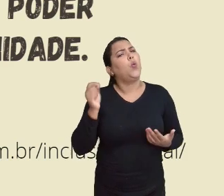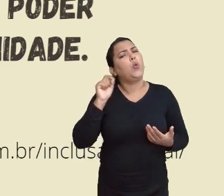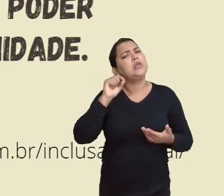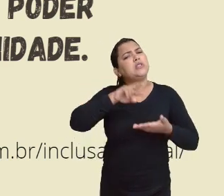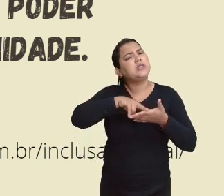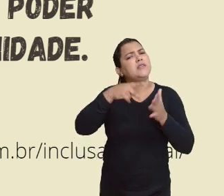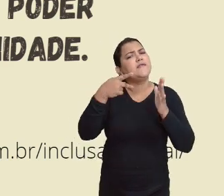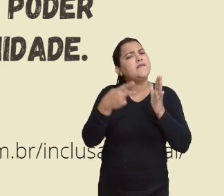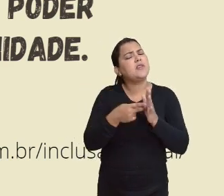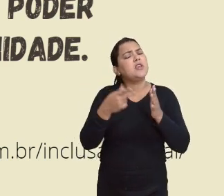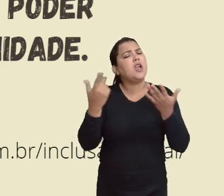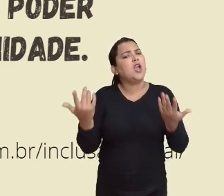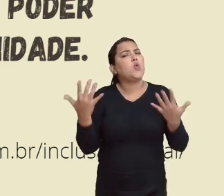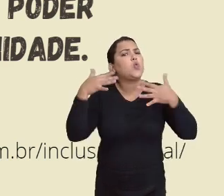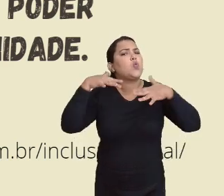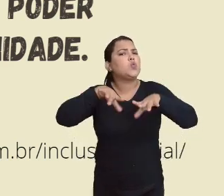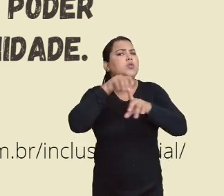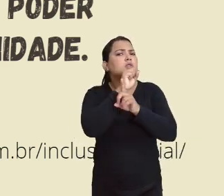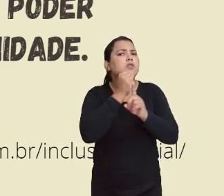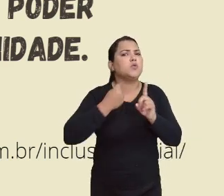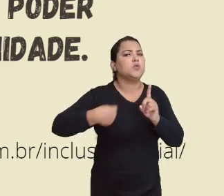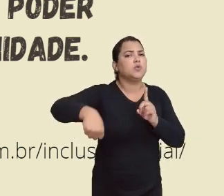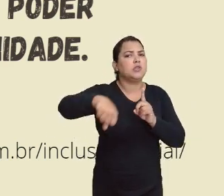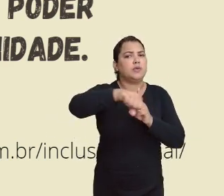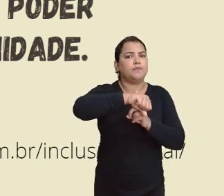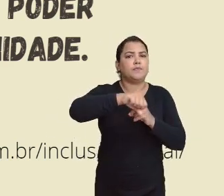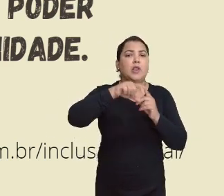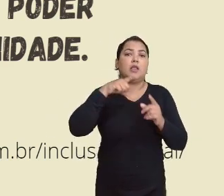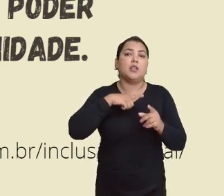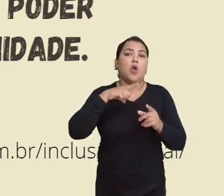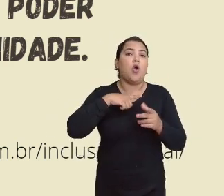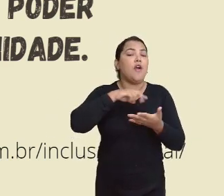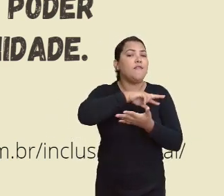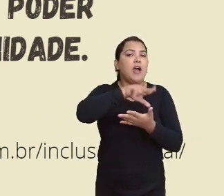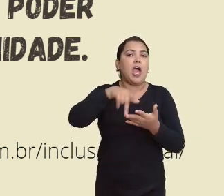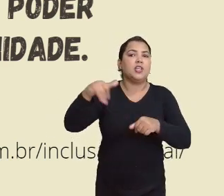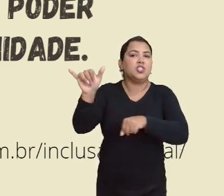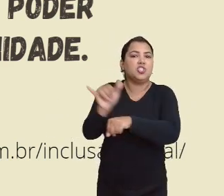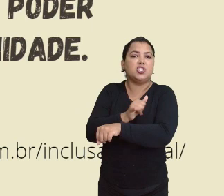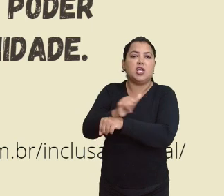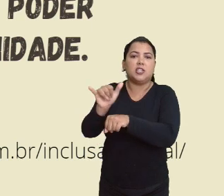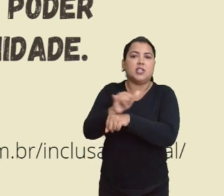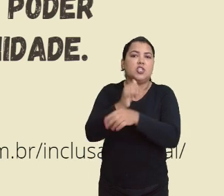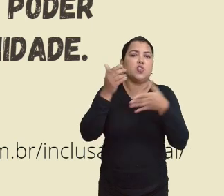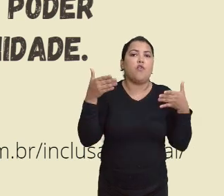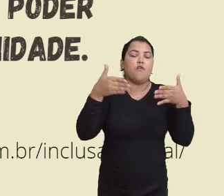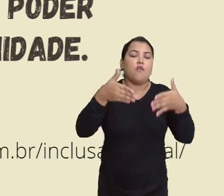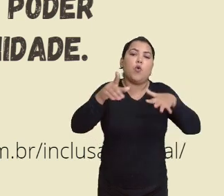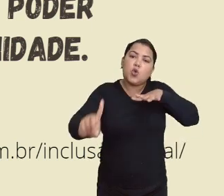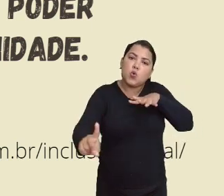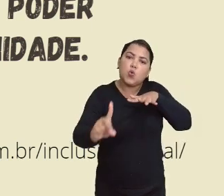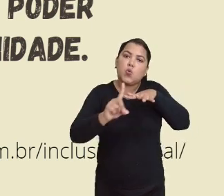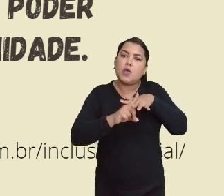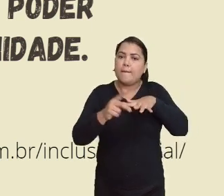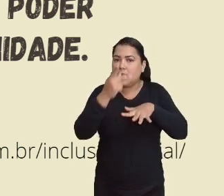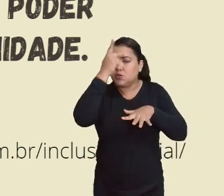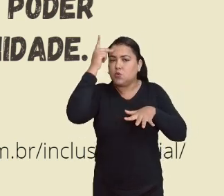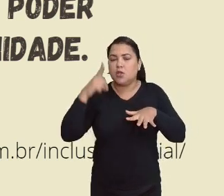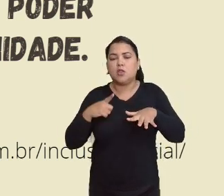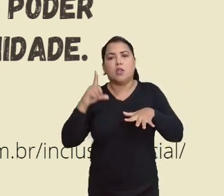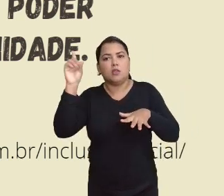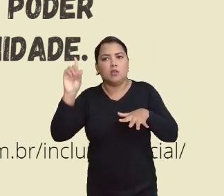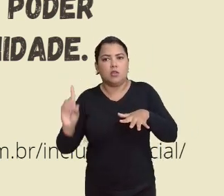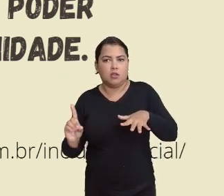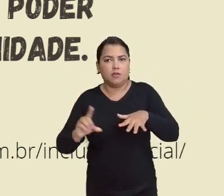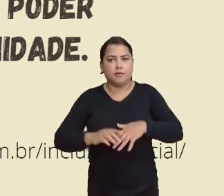alguma deficiência física ou mental, de cor da pele, orientação sexual, gênero ou poder aquisitivo.